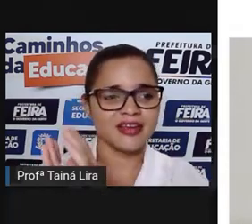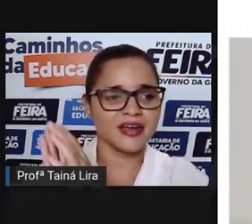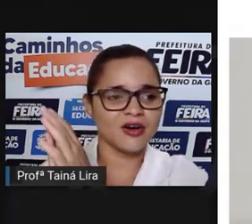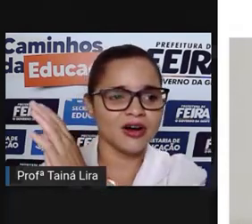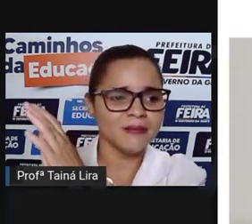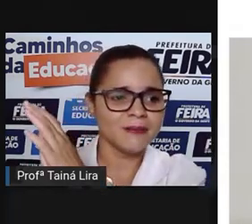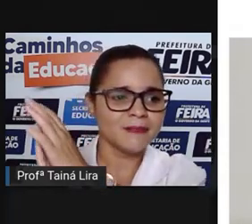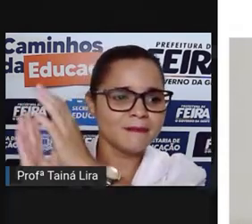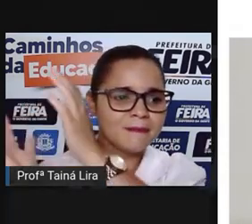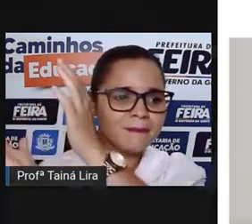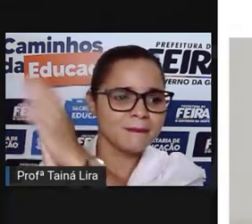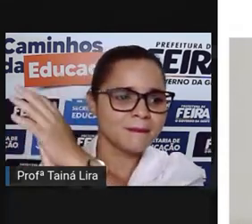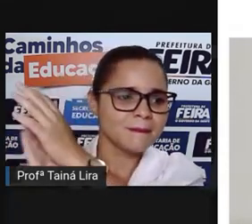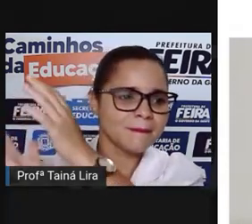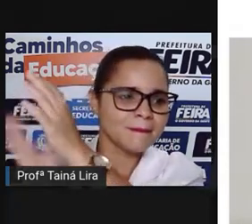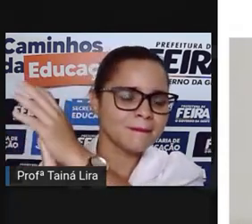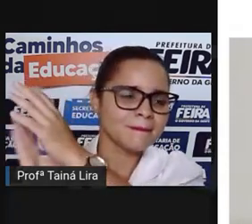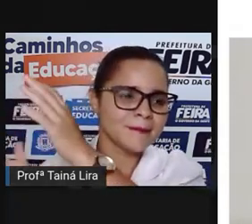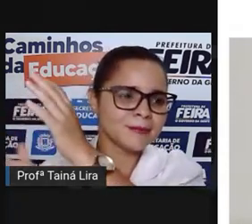conhece, que é, ó...